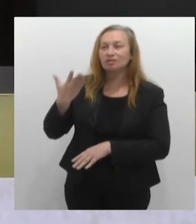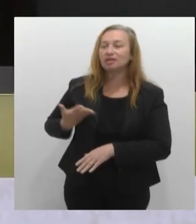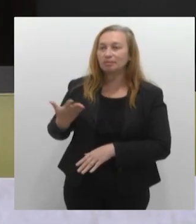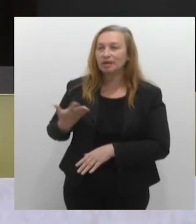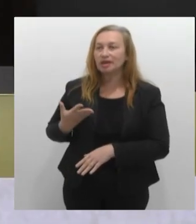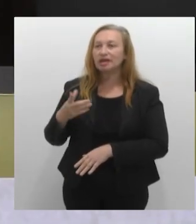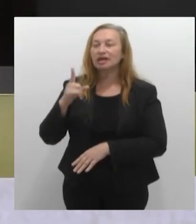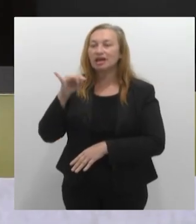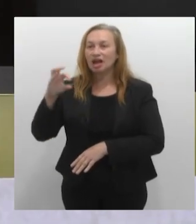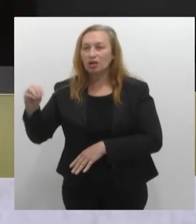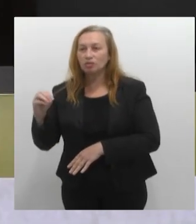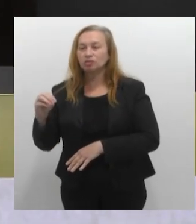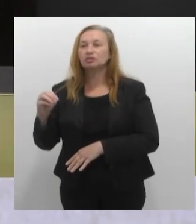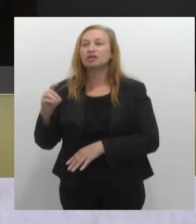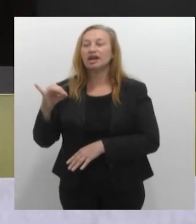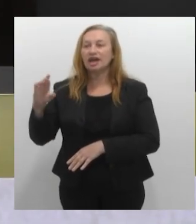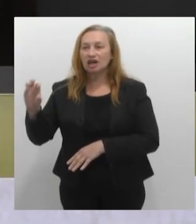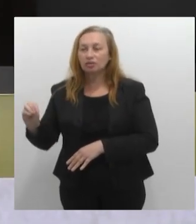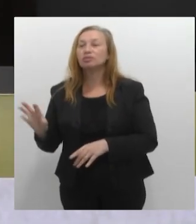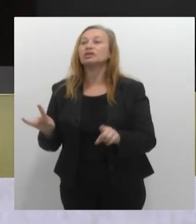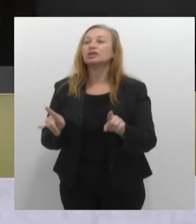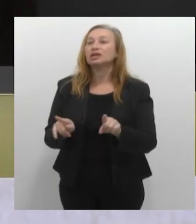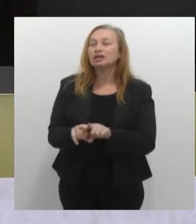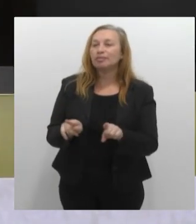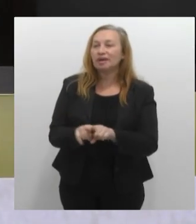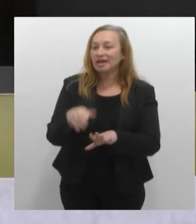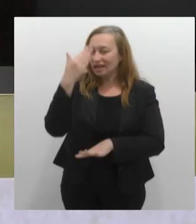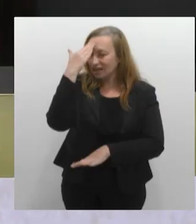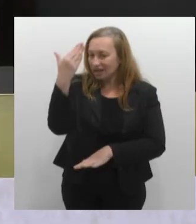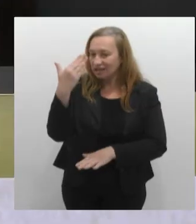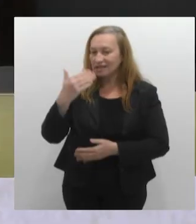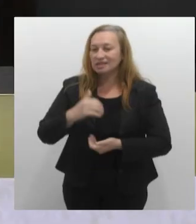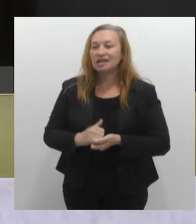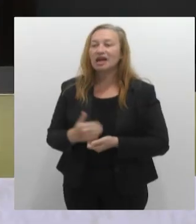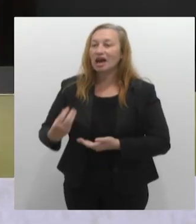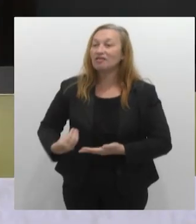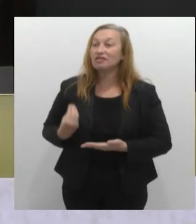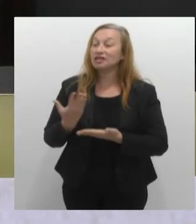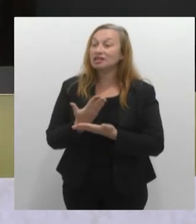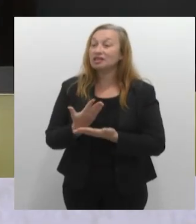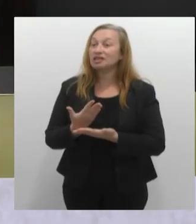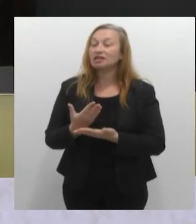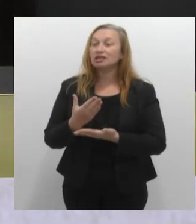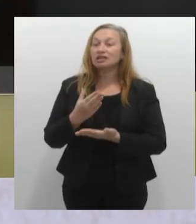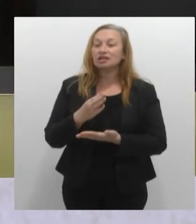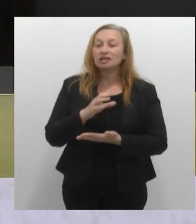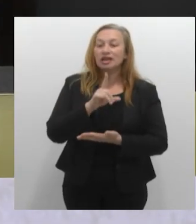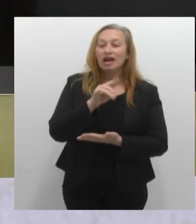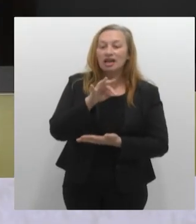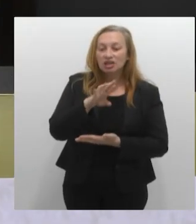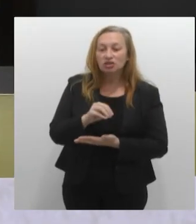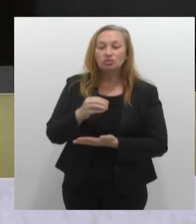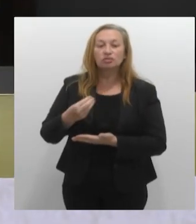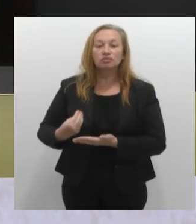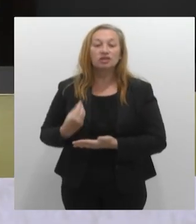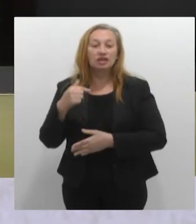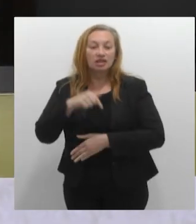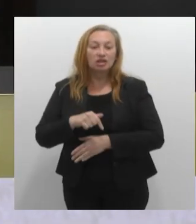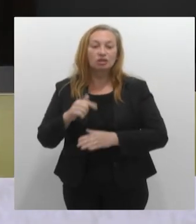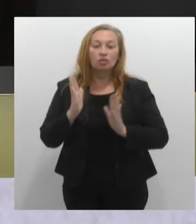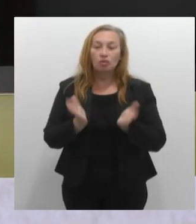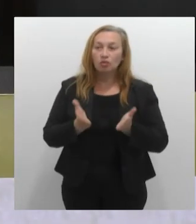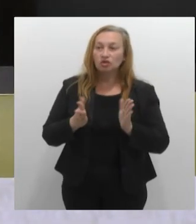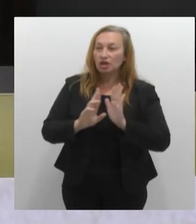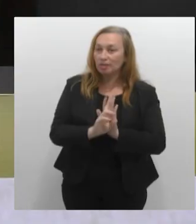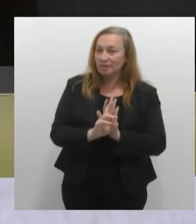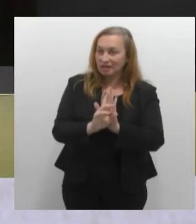deputado Cláudio Caiado. Eu quero agradecer muito a presença da Wagner Calixto também, que está aqui hoje,